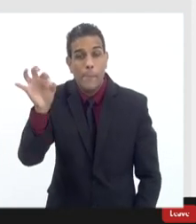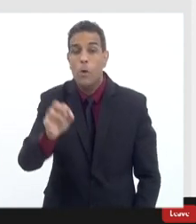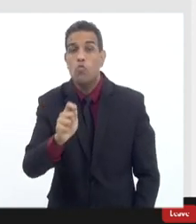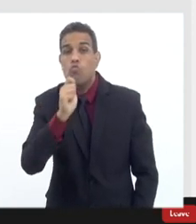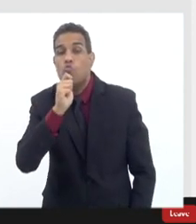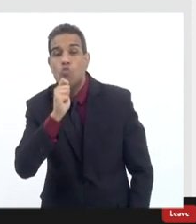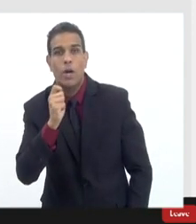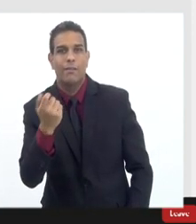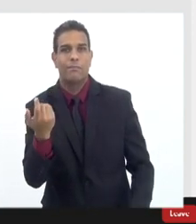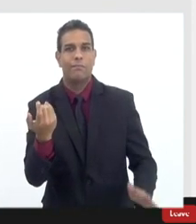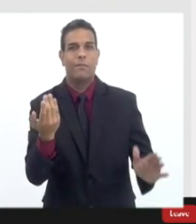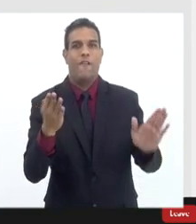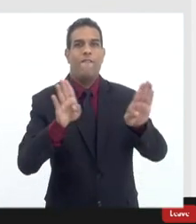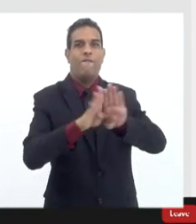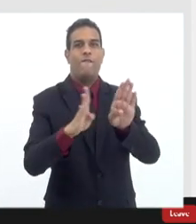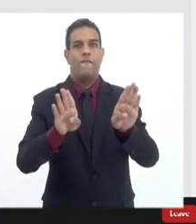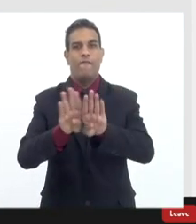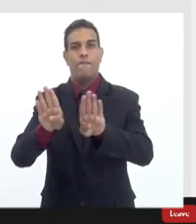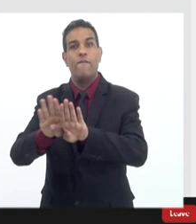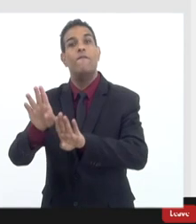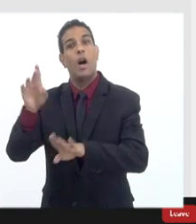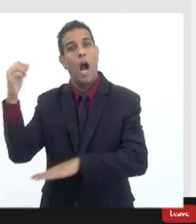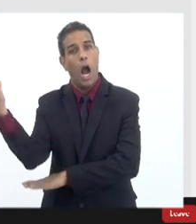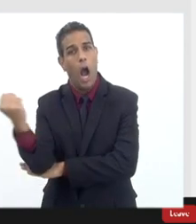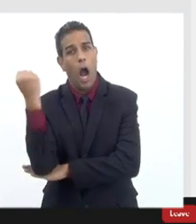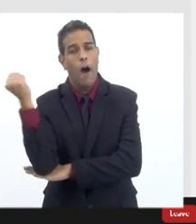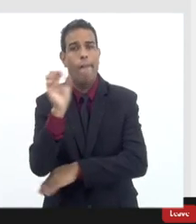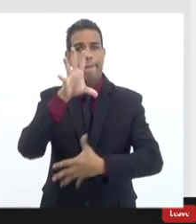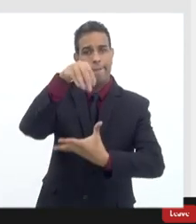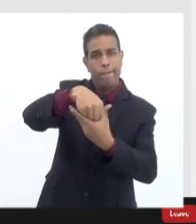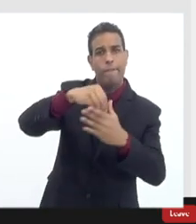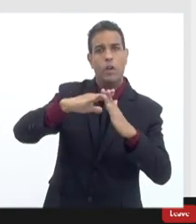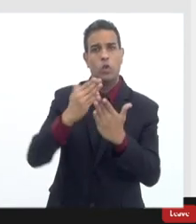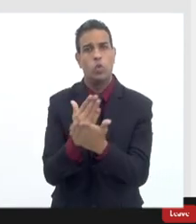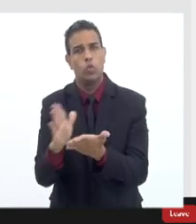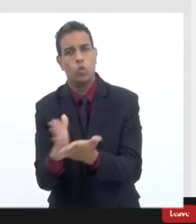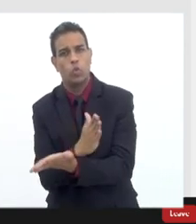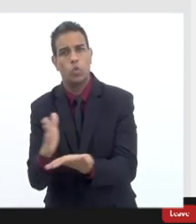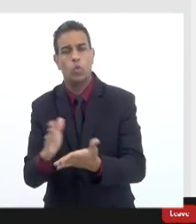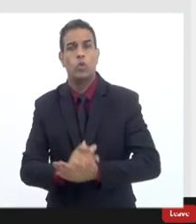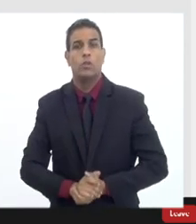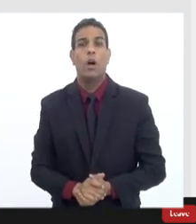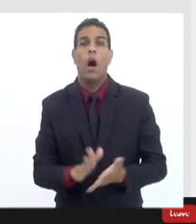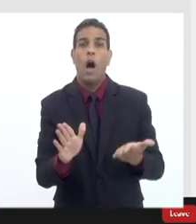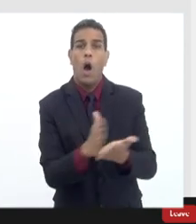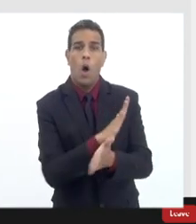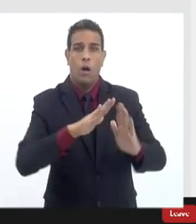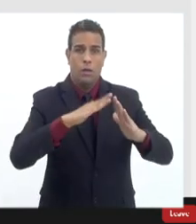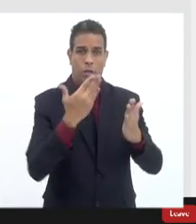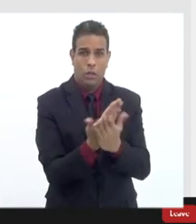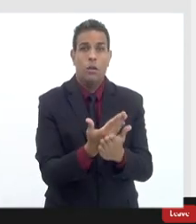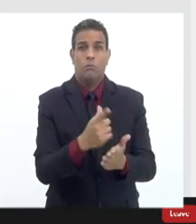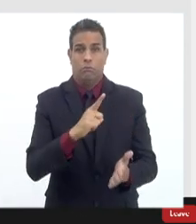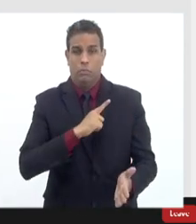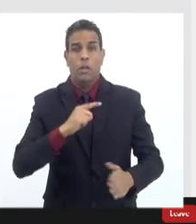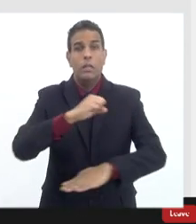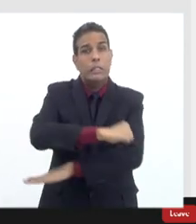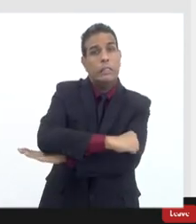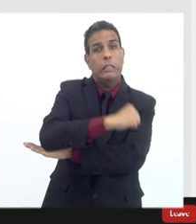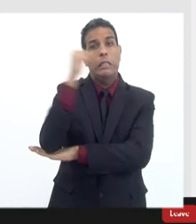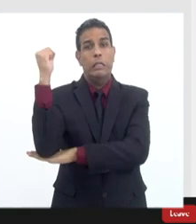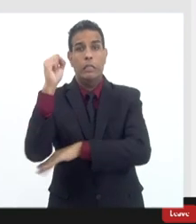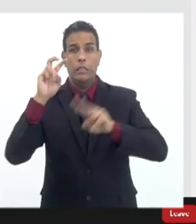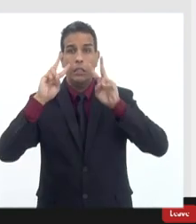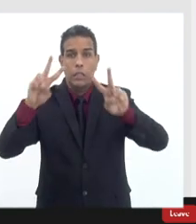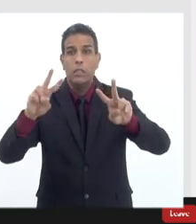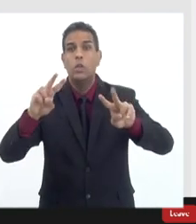possui janela, o que é muito grave. Sendo que das escolas que possuem janela, 22% dessas janelas,